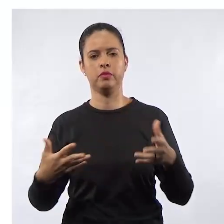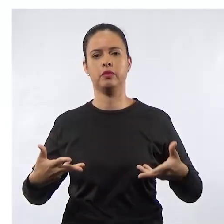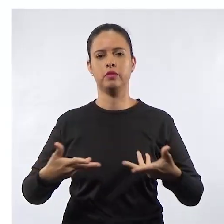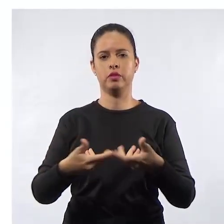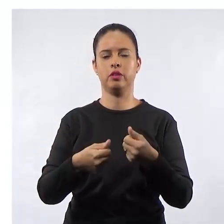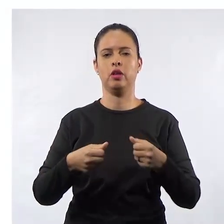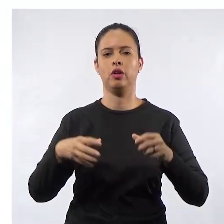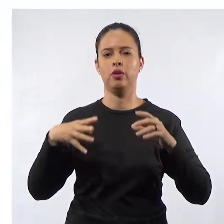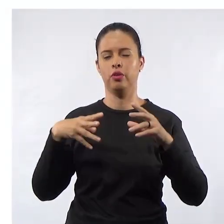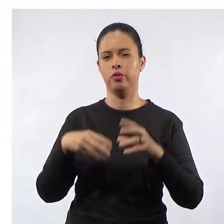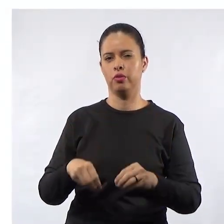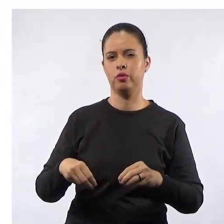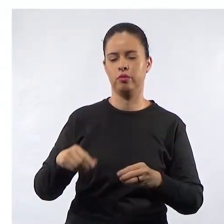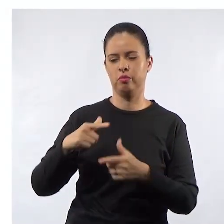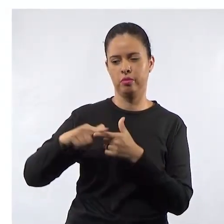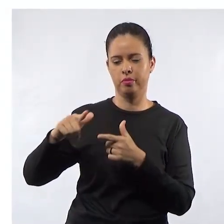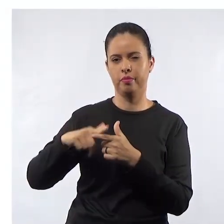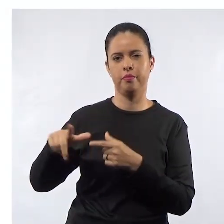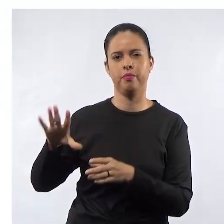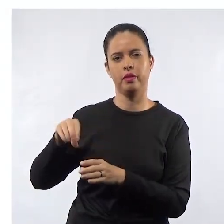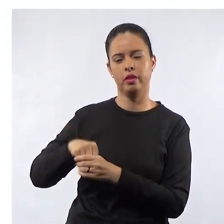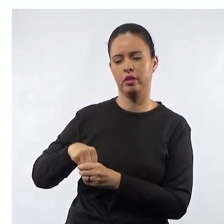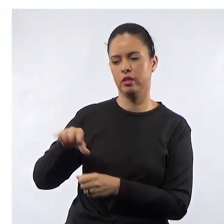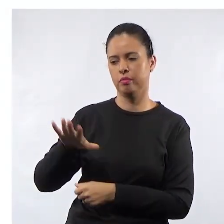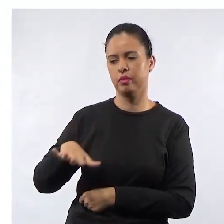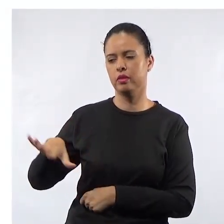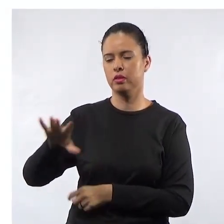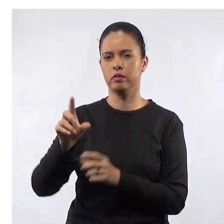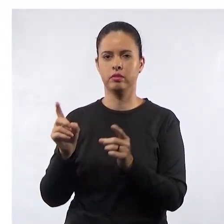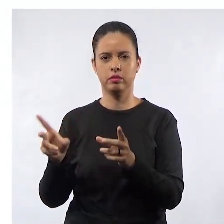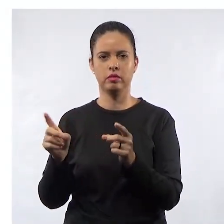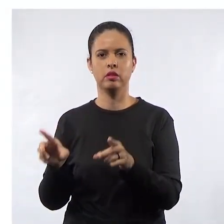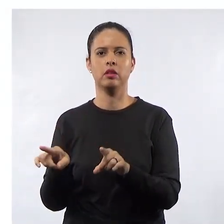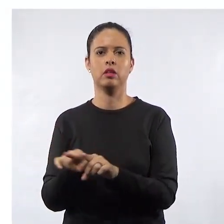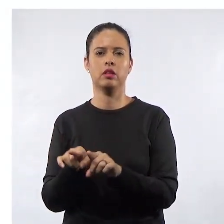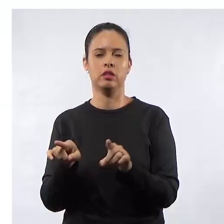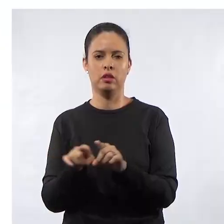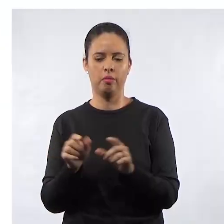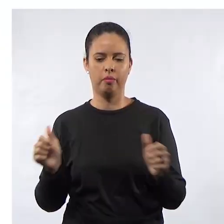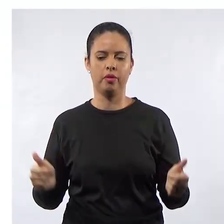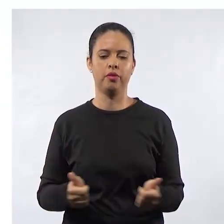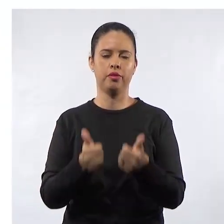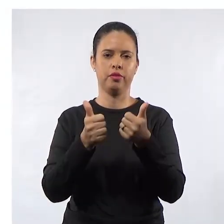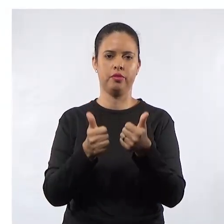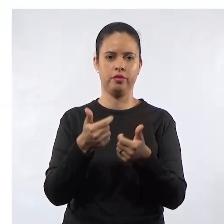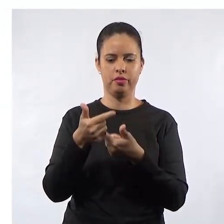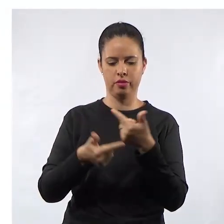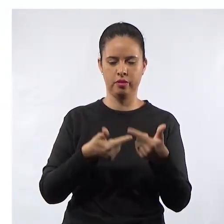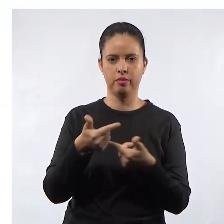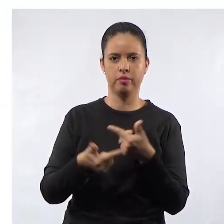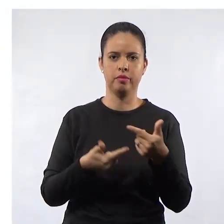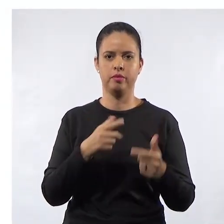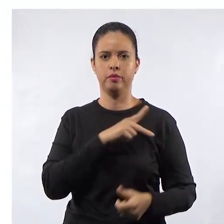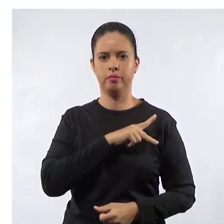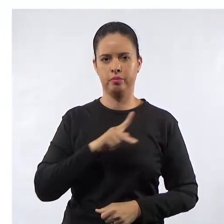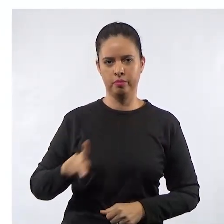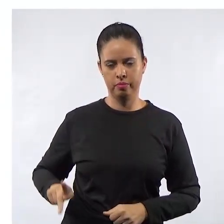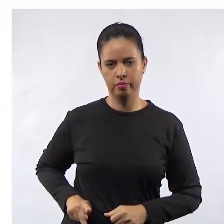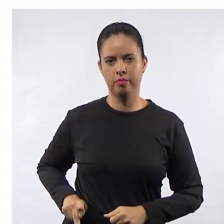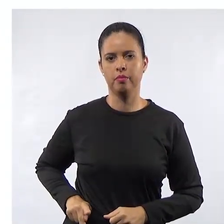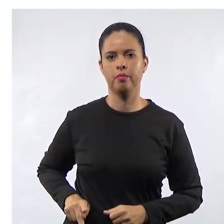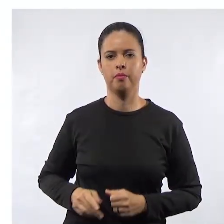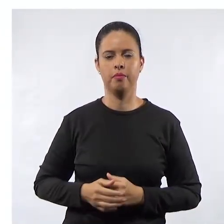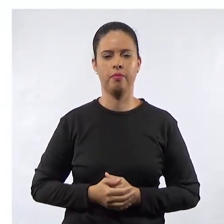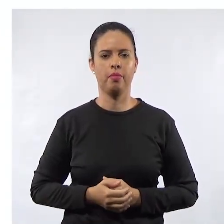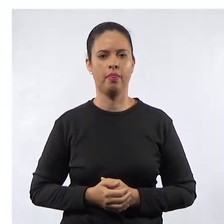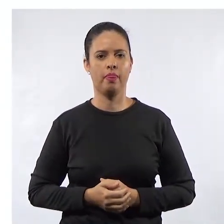coibição e representação eficiente de todos os abusos praticados no mercado de consumo, tá? Racionalização e melhoria dos serviços públicos. Isso aqui